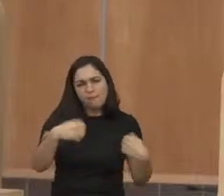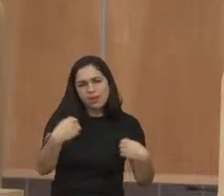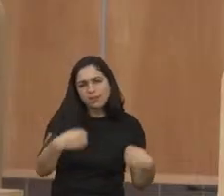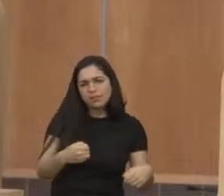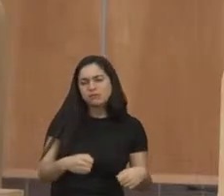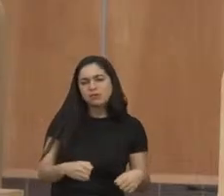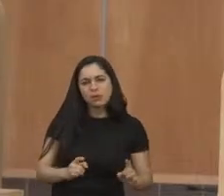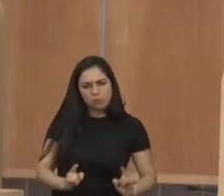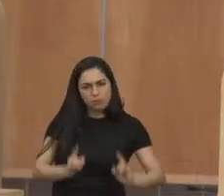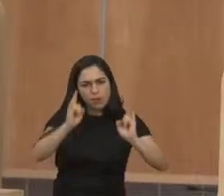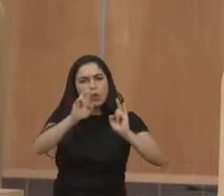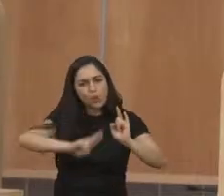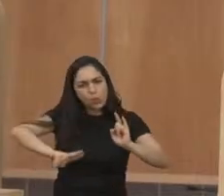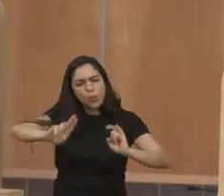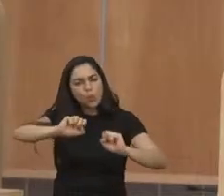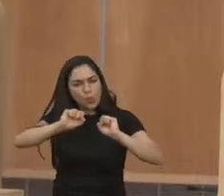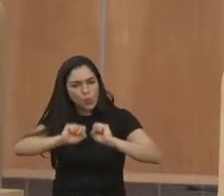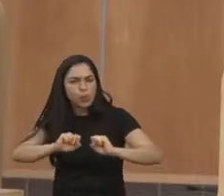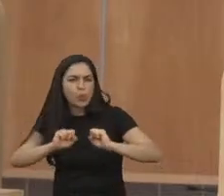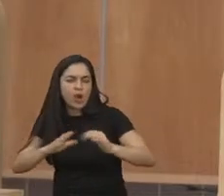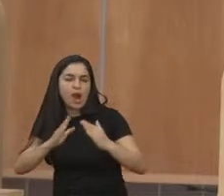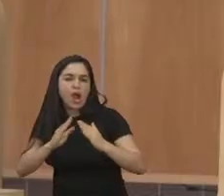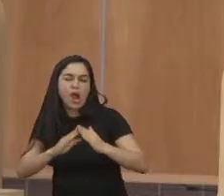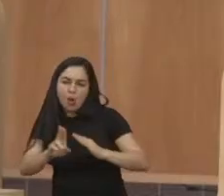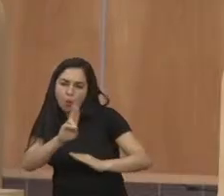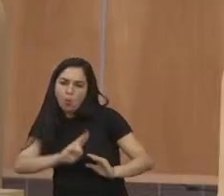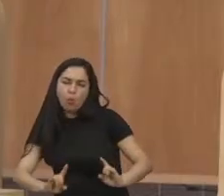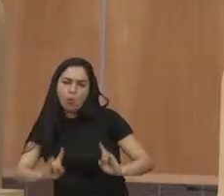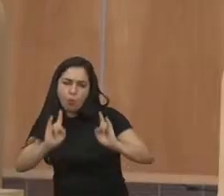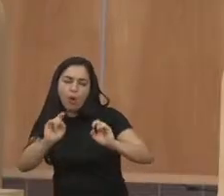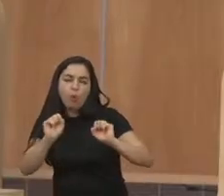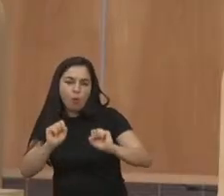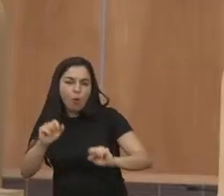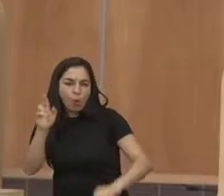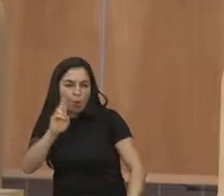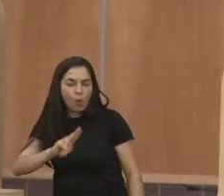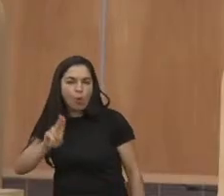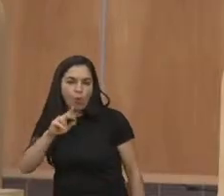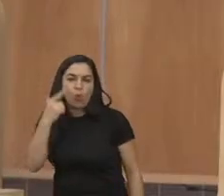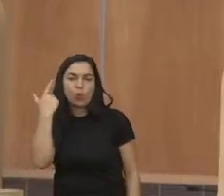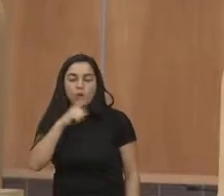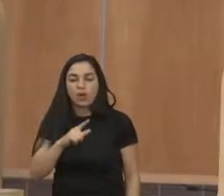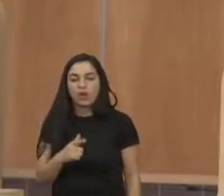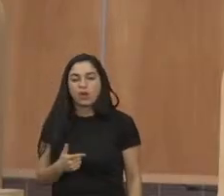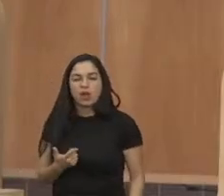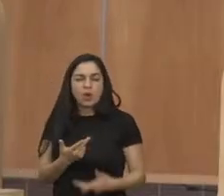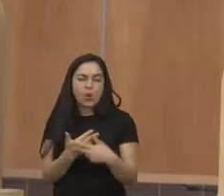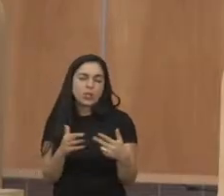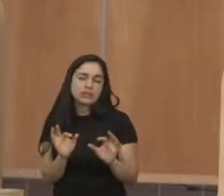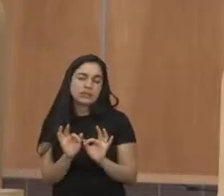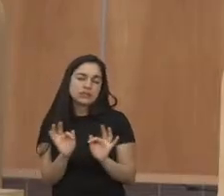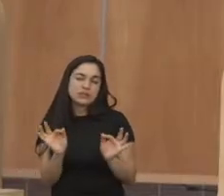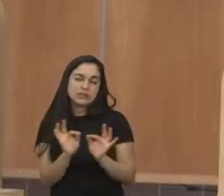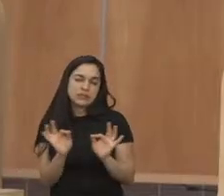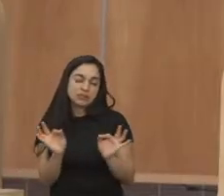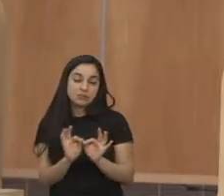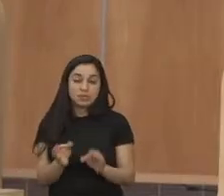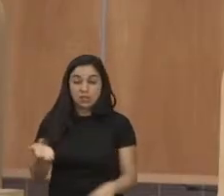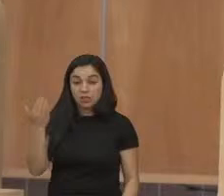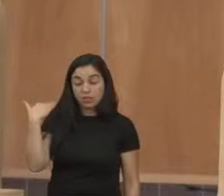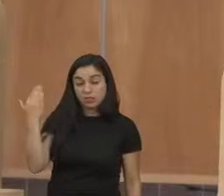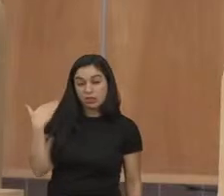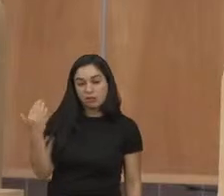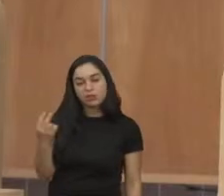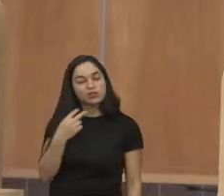seu prédio para funcionar, para que ele possa ser habitado. Então, são questões muito pequenas, que antigamente eles tinham um entrave para